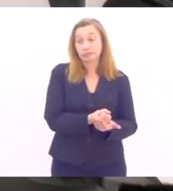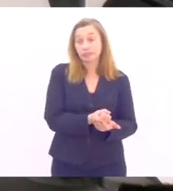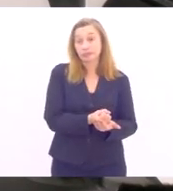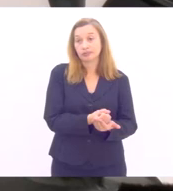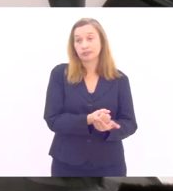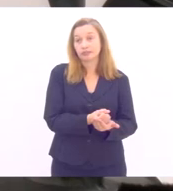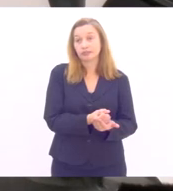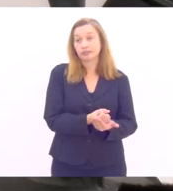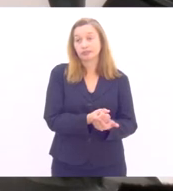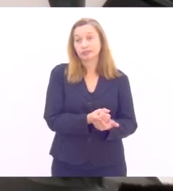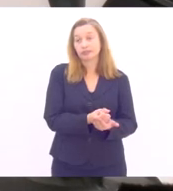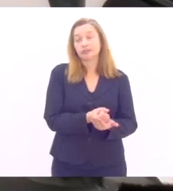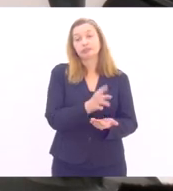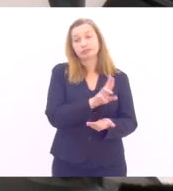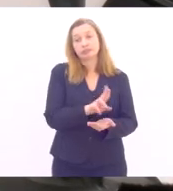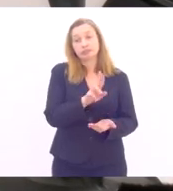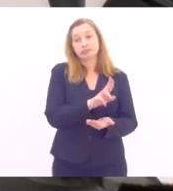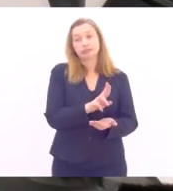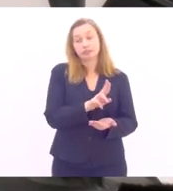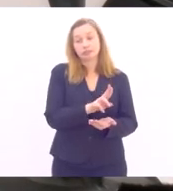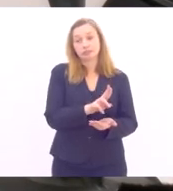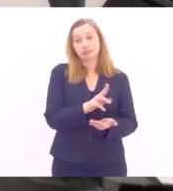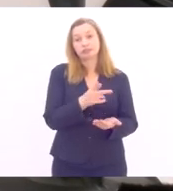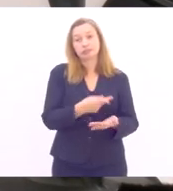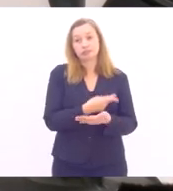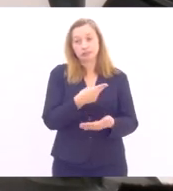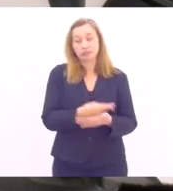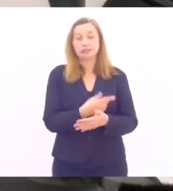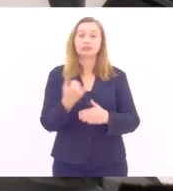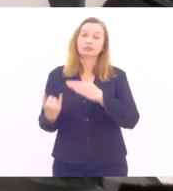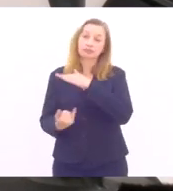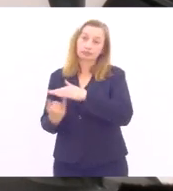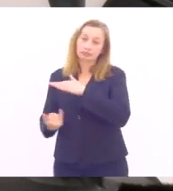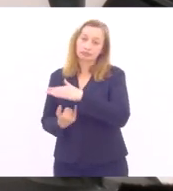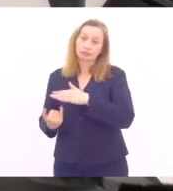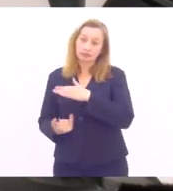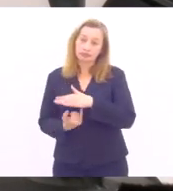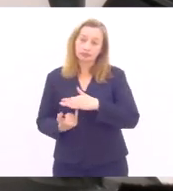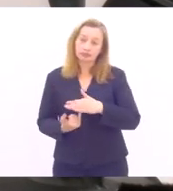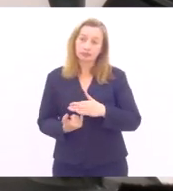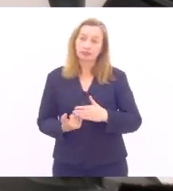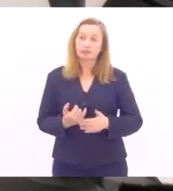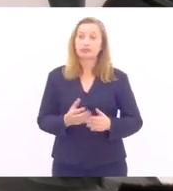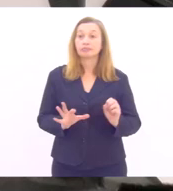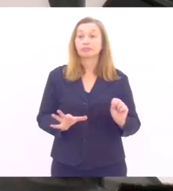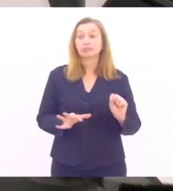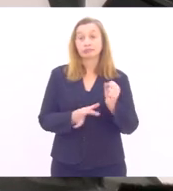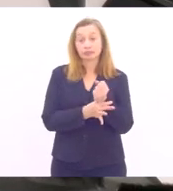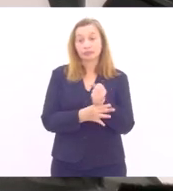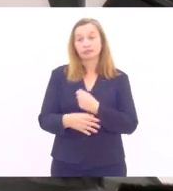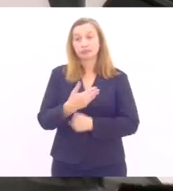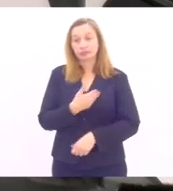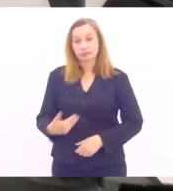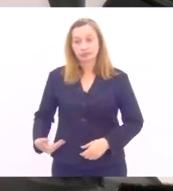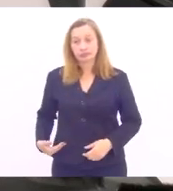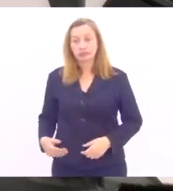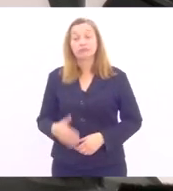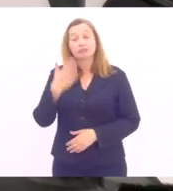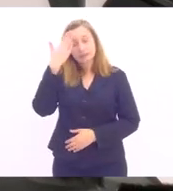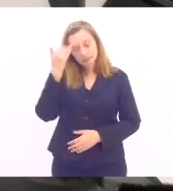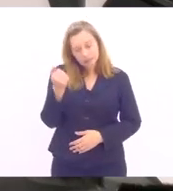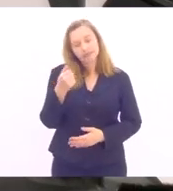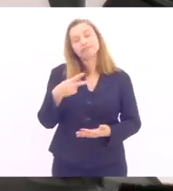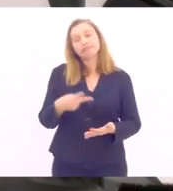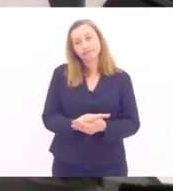a ser mal utilizado pelas nossas instituições de segurança pública. Sabemos que